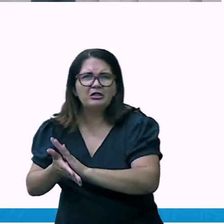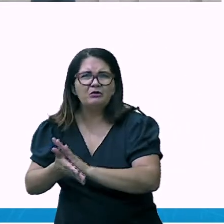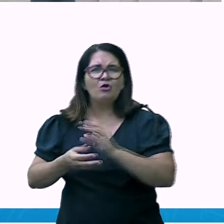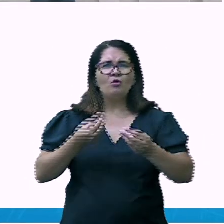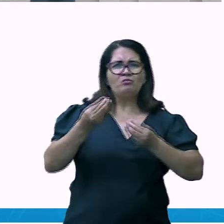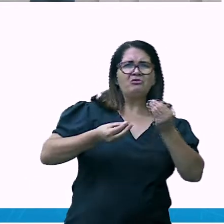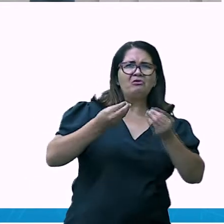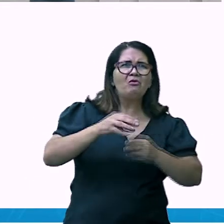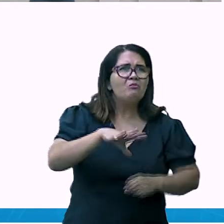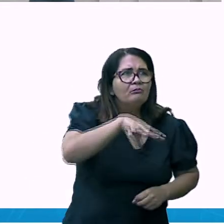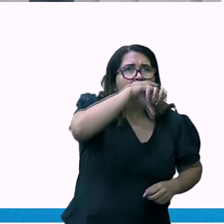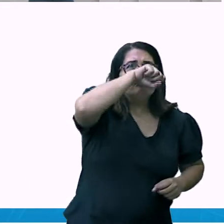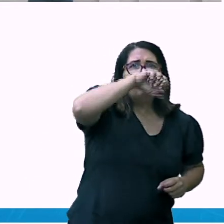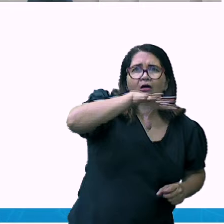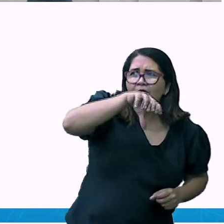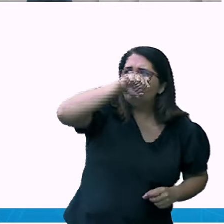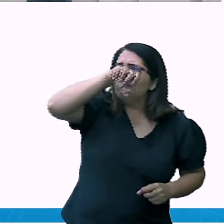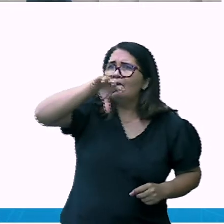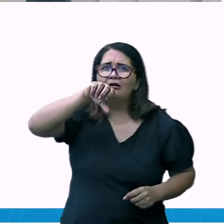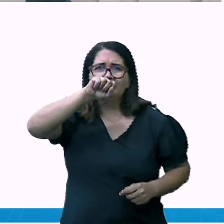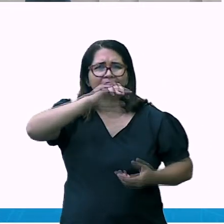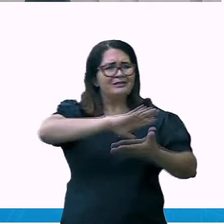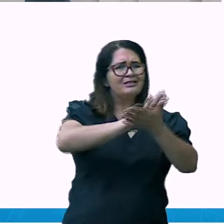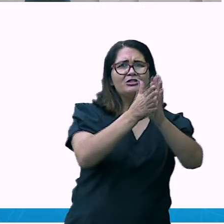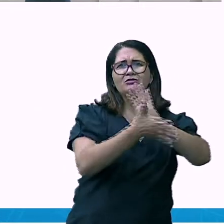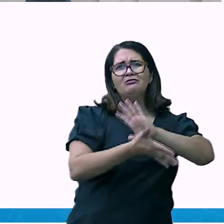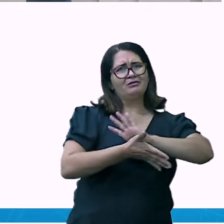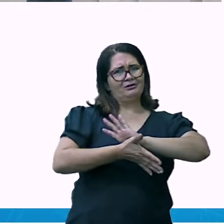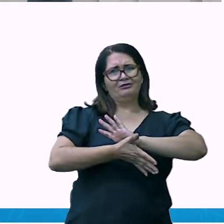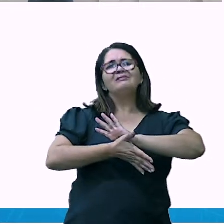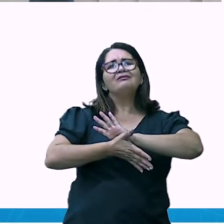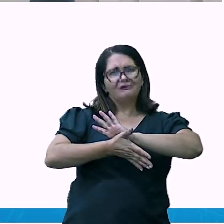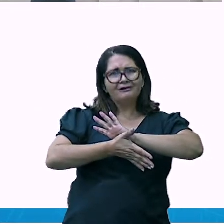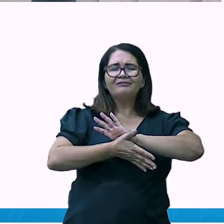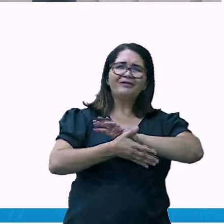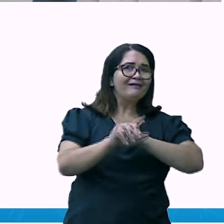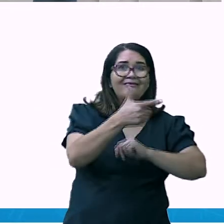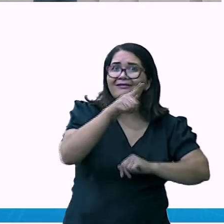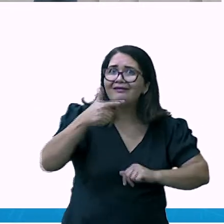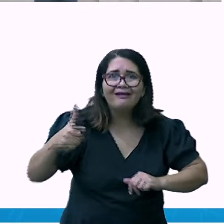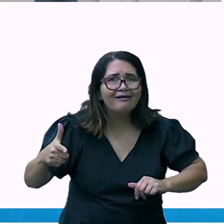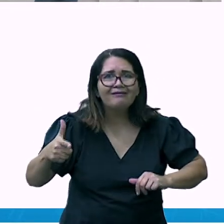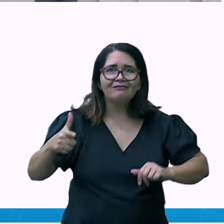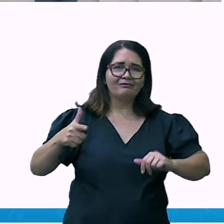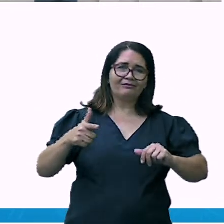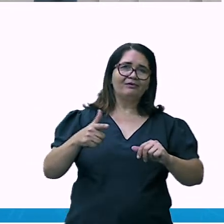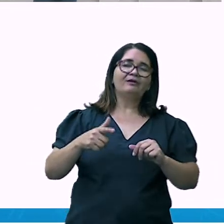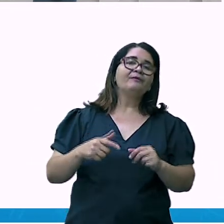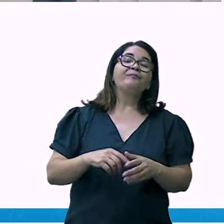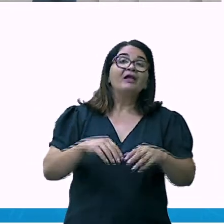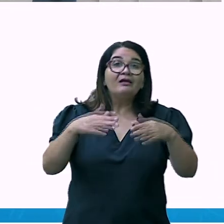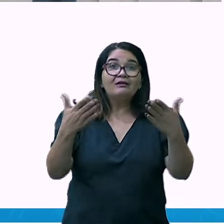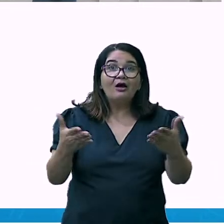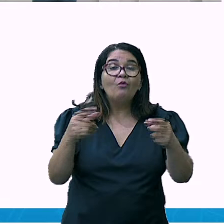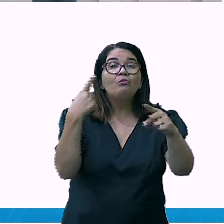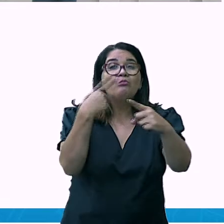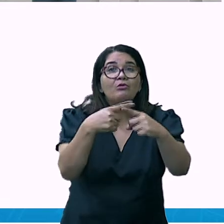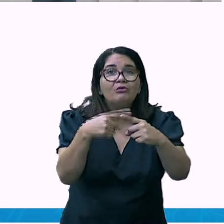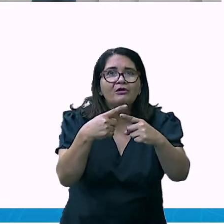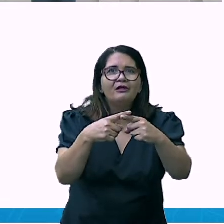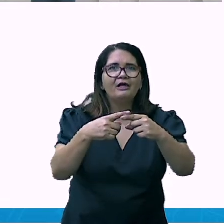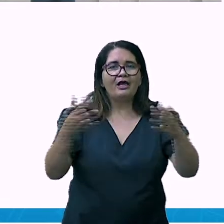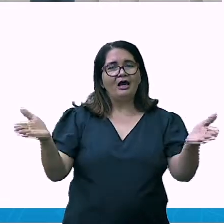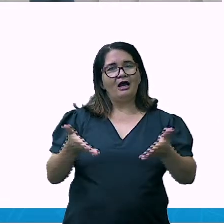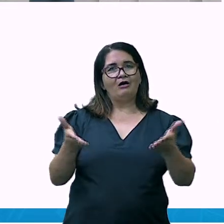estaríamos acabando com o nosso próprio oxigênio, que a floresta nos fornece sem